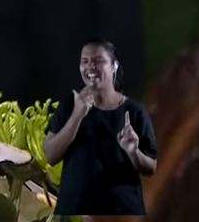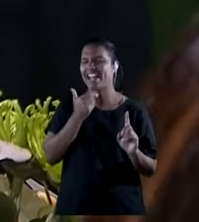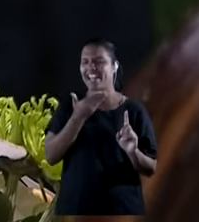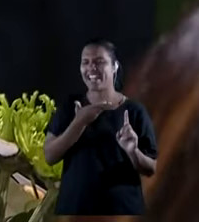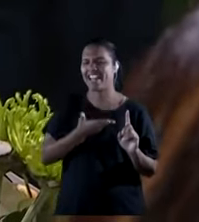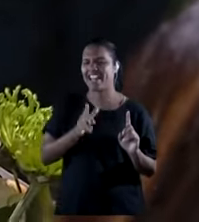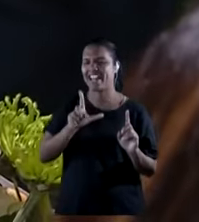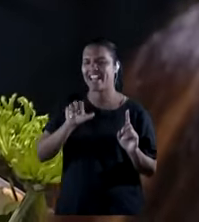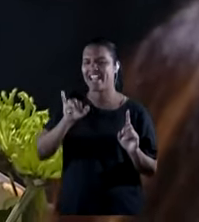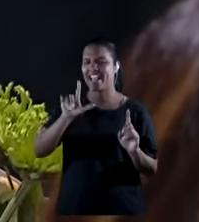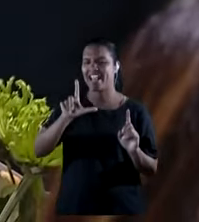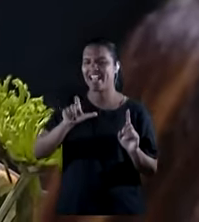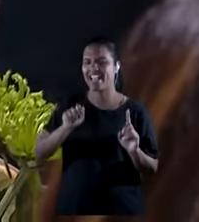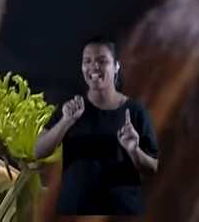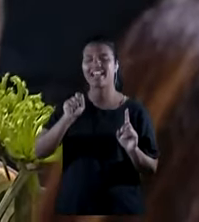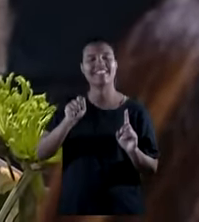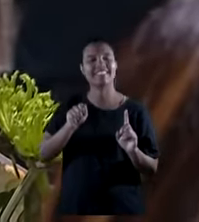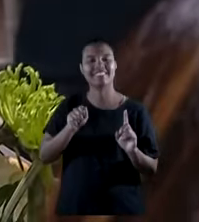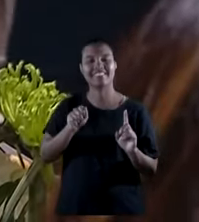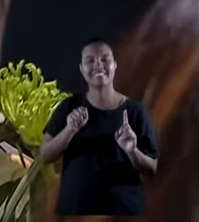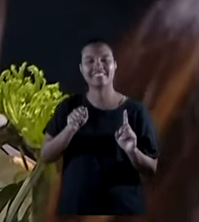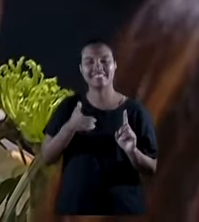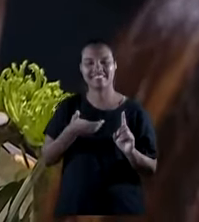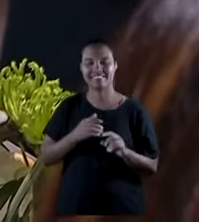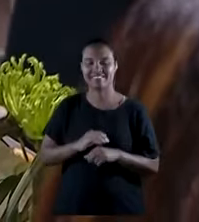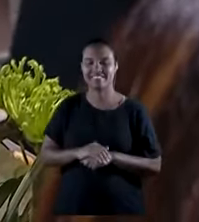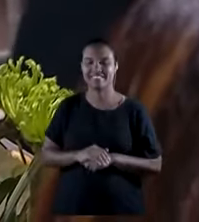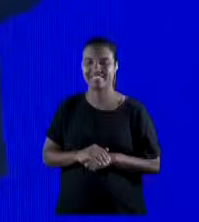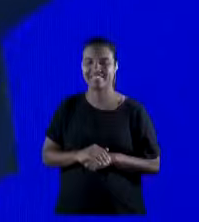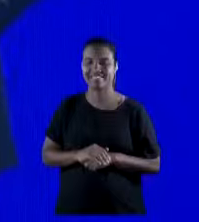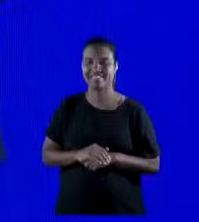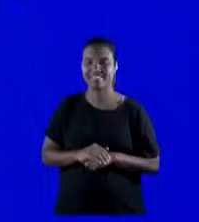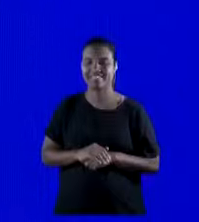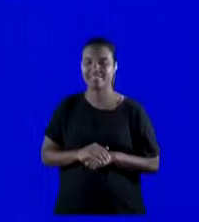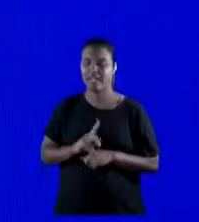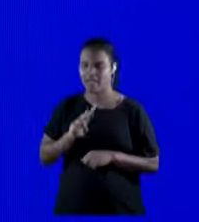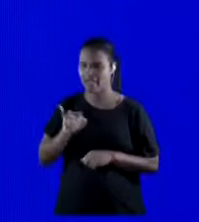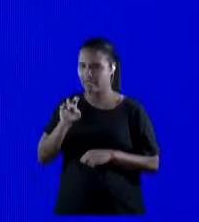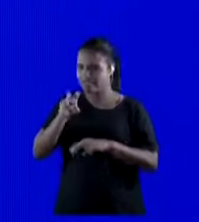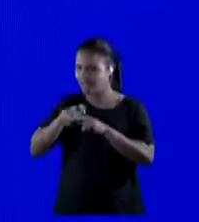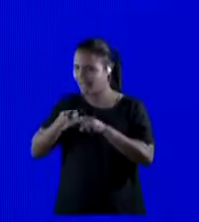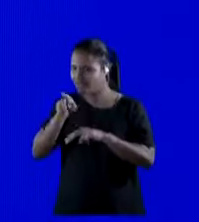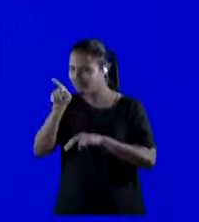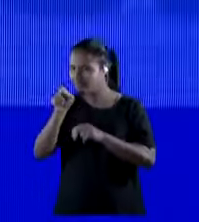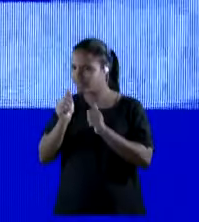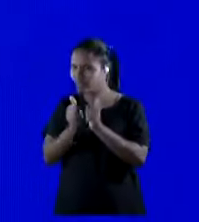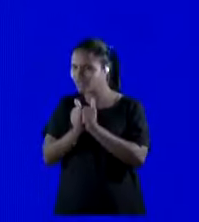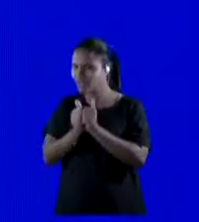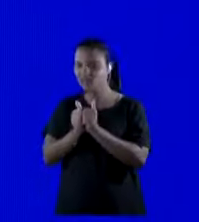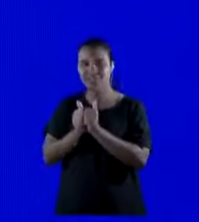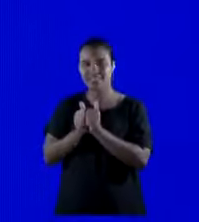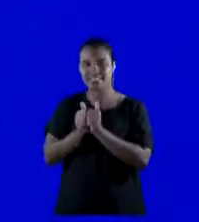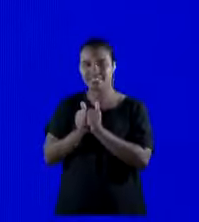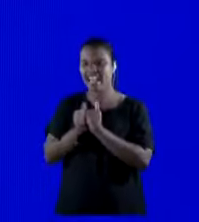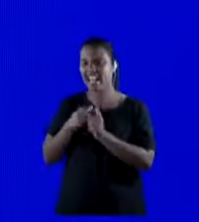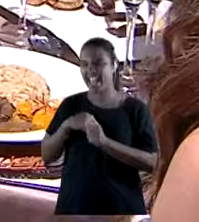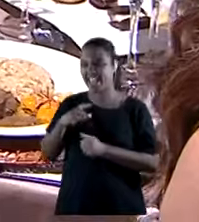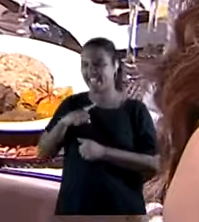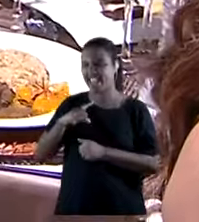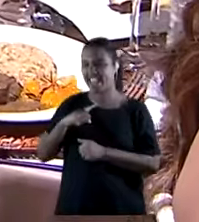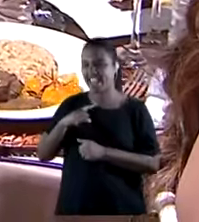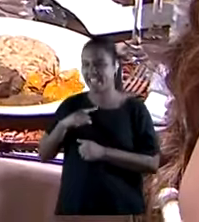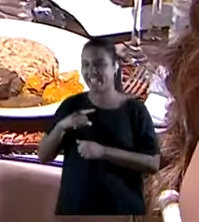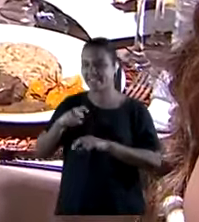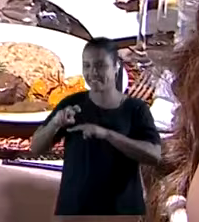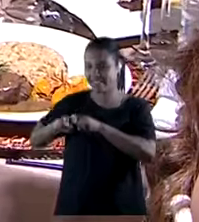maravilhosa. O beat venceu, amada. Tamo junto. Você vai sentar naquela mesa ali? É, o pessoal reservou um lugarzinho ali pra mim. Tem champa? Gente,